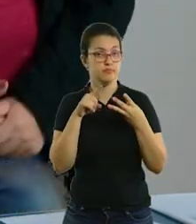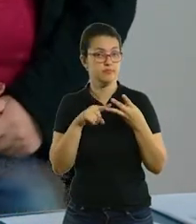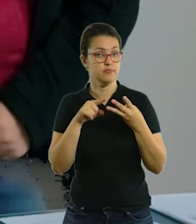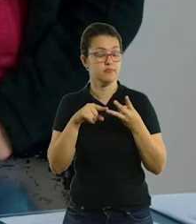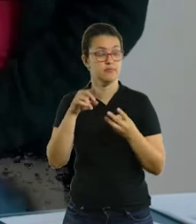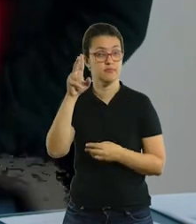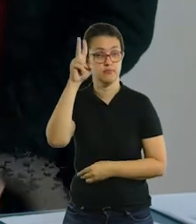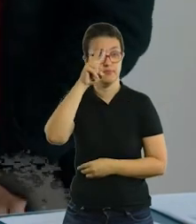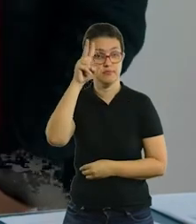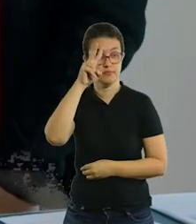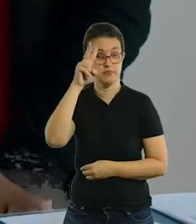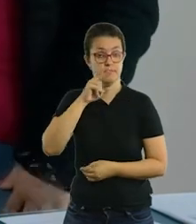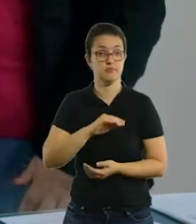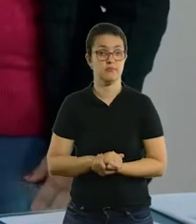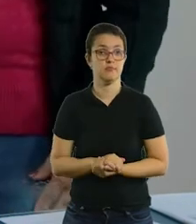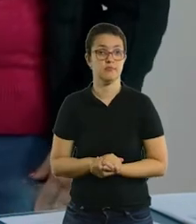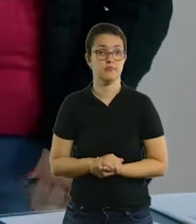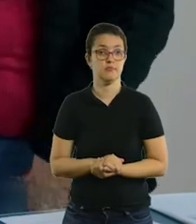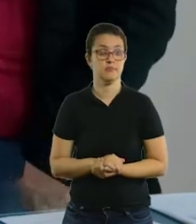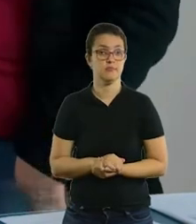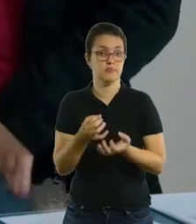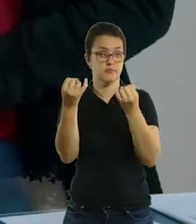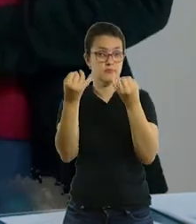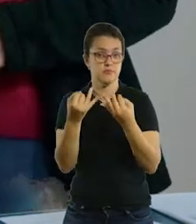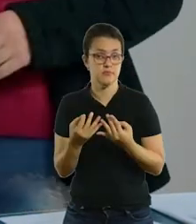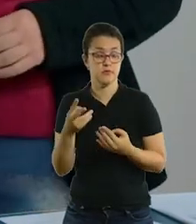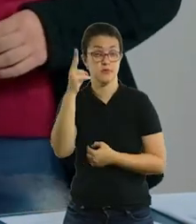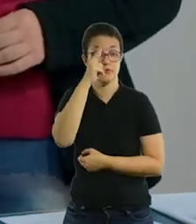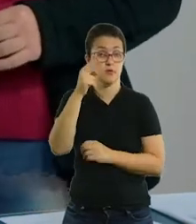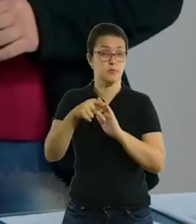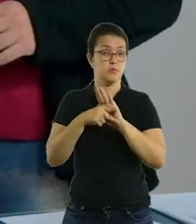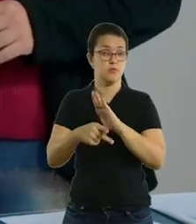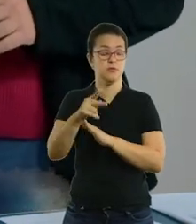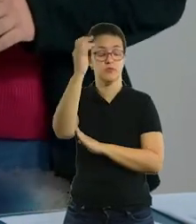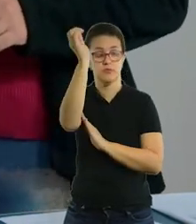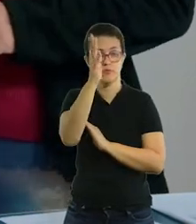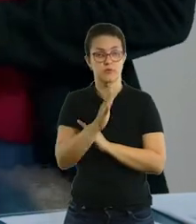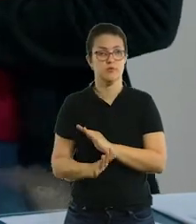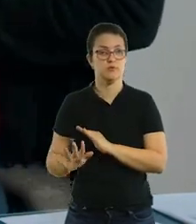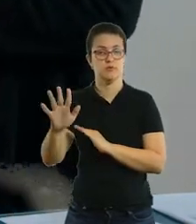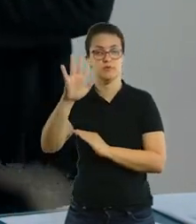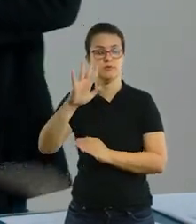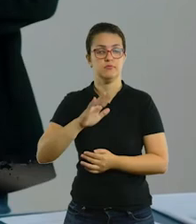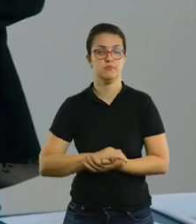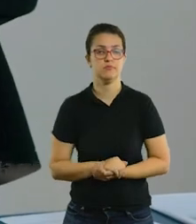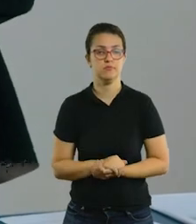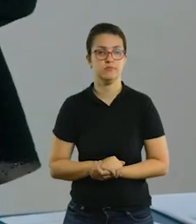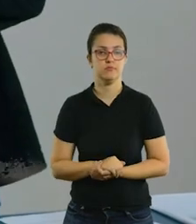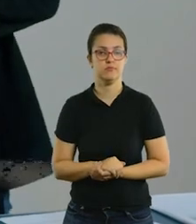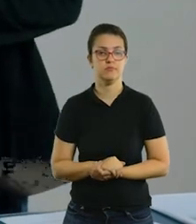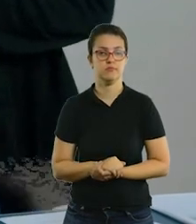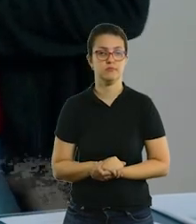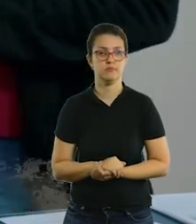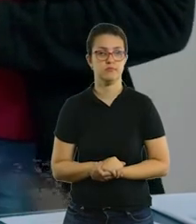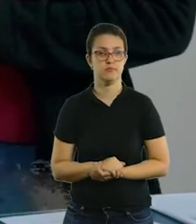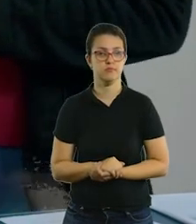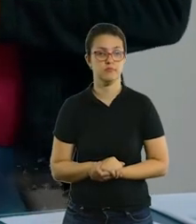A terceira parte é a história, tá? A gente vai falar um pouquinho sobre a história do Brasil.